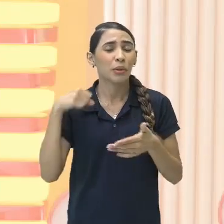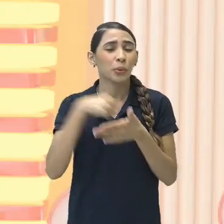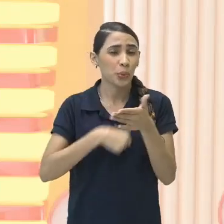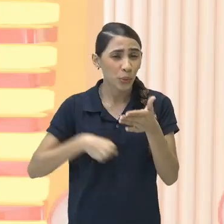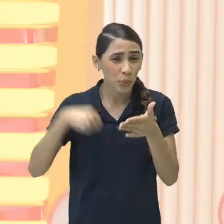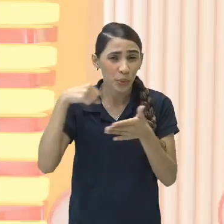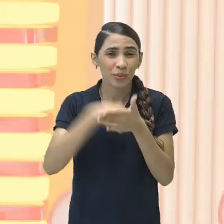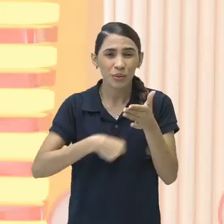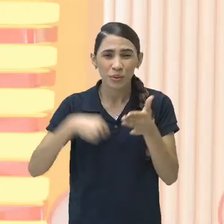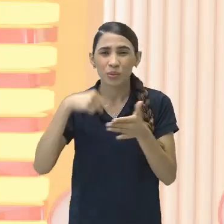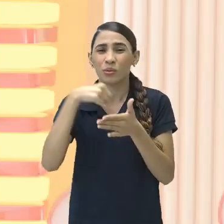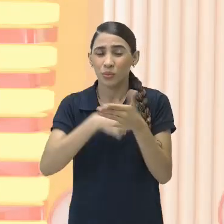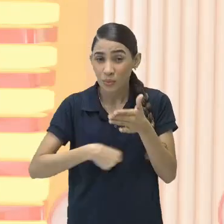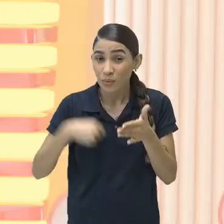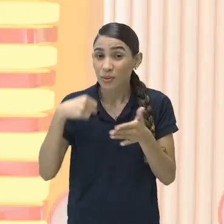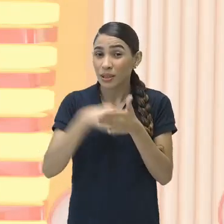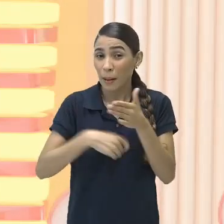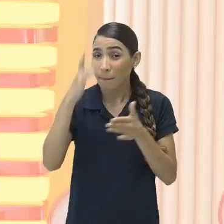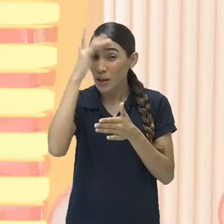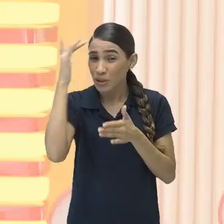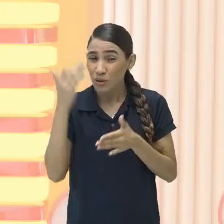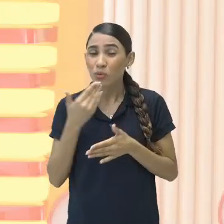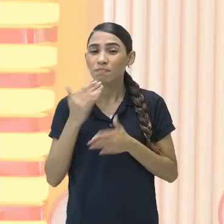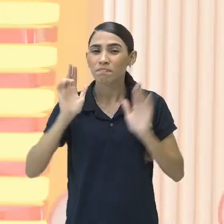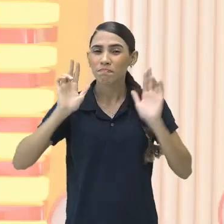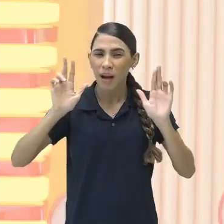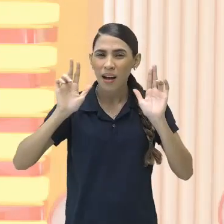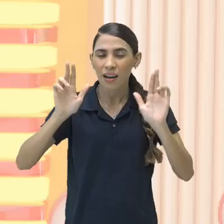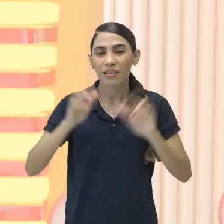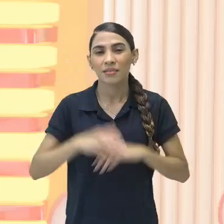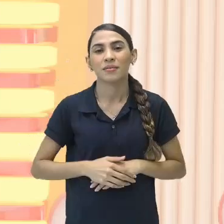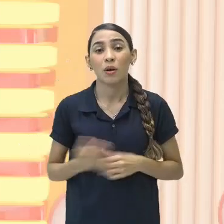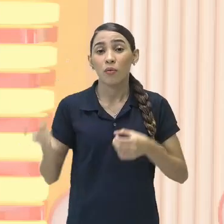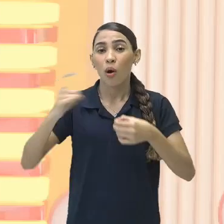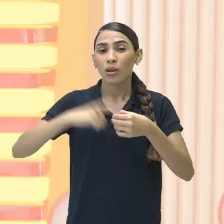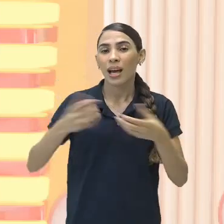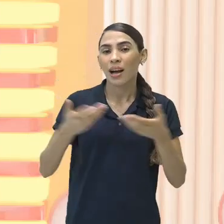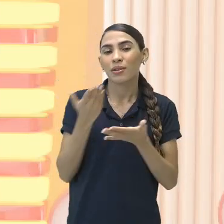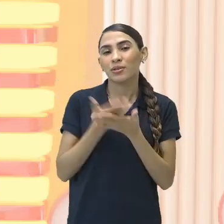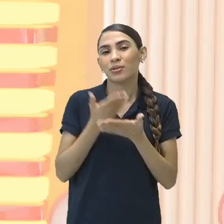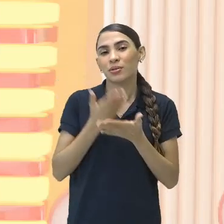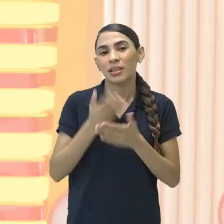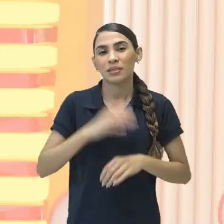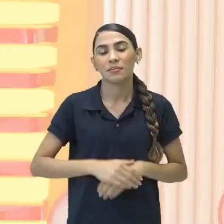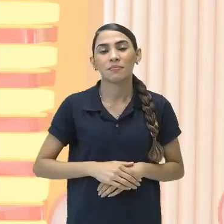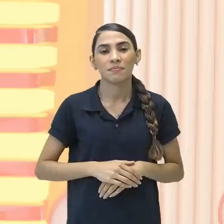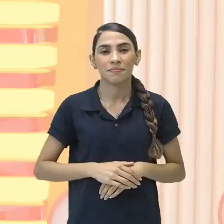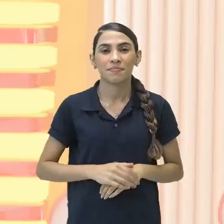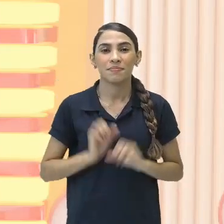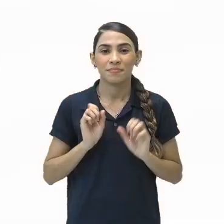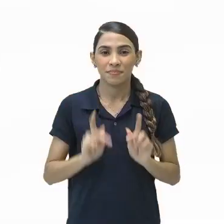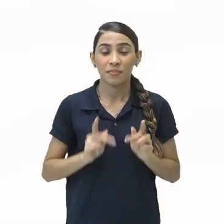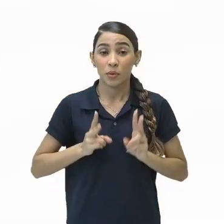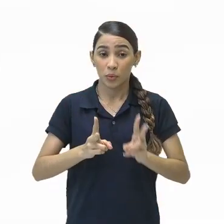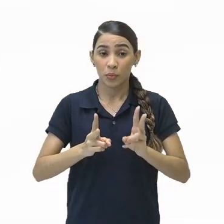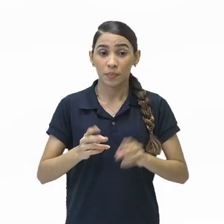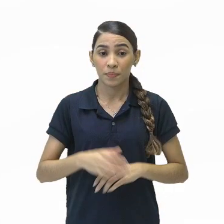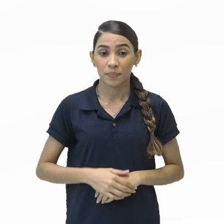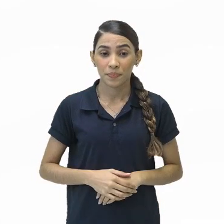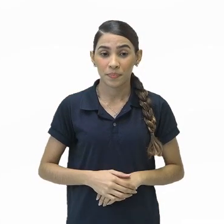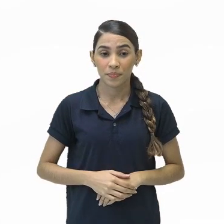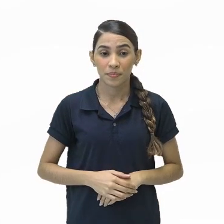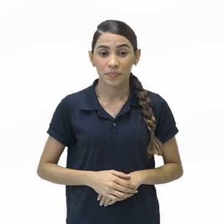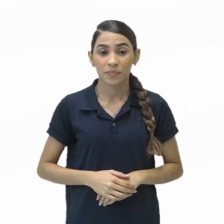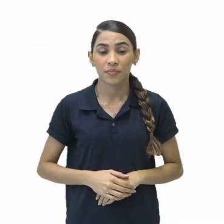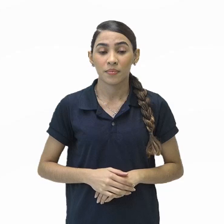muita briga mesmo, pessoas que reivindicaram. A gente vai voltar um pouquinho no tempo agora para ver esses primeiros momentos, né? Vamos continuar verificando,